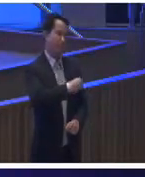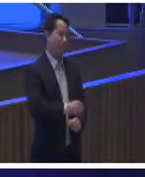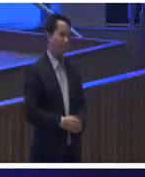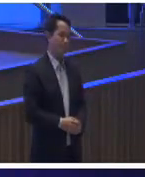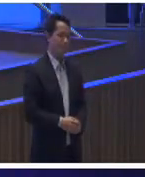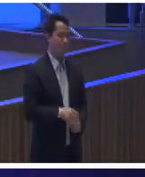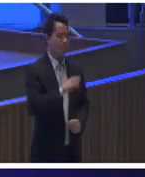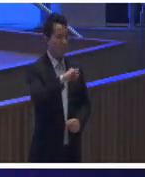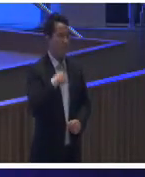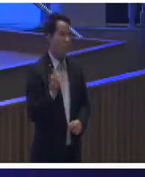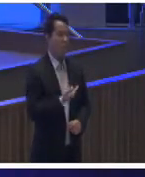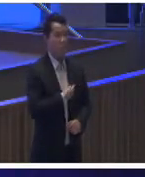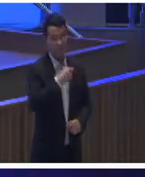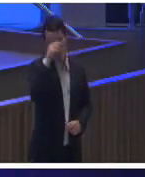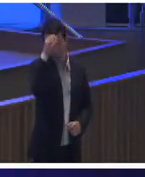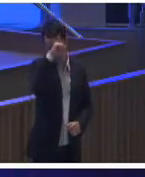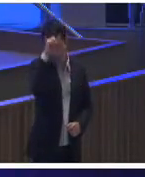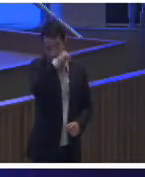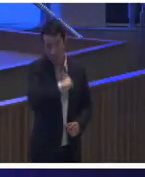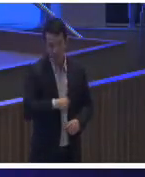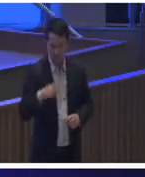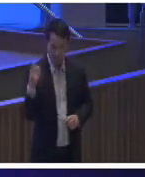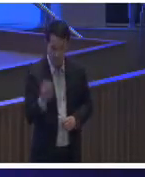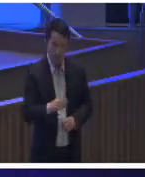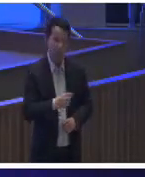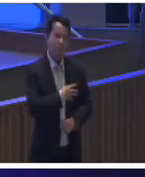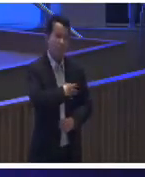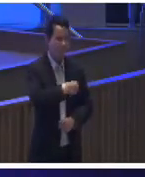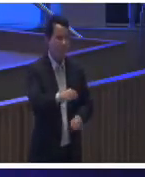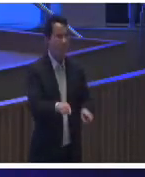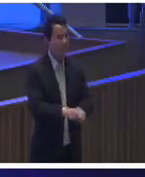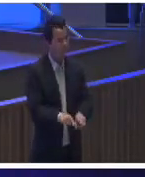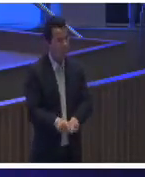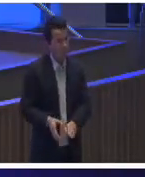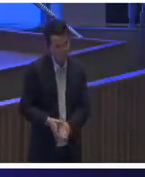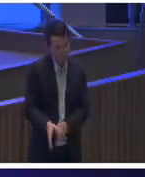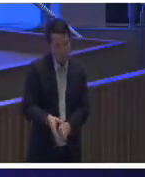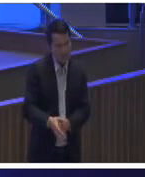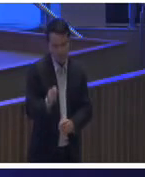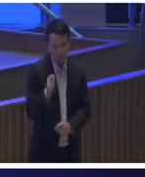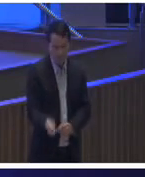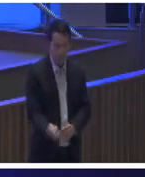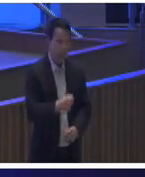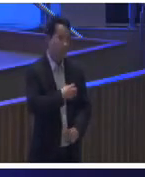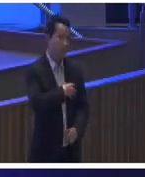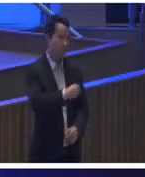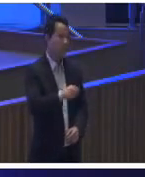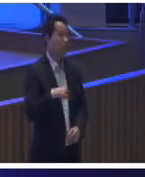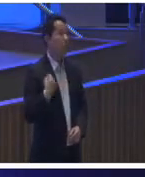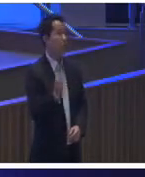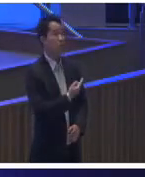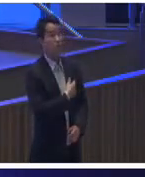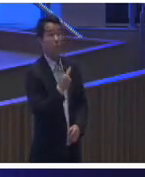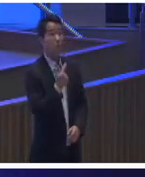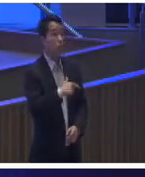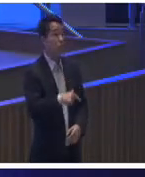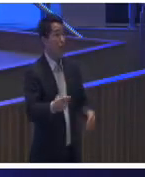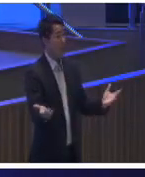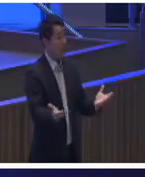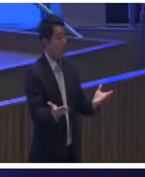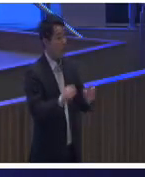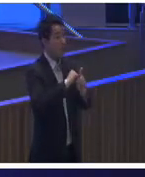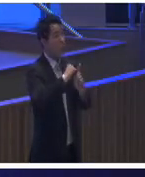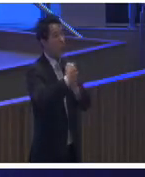disciplinar, se a sociedade tivesse aprendido a disciplinar os seus filhos, não haveria a violência que há nessa terra,